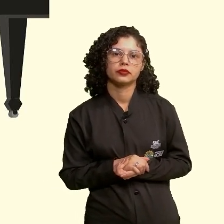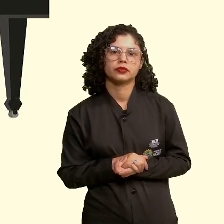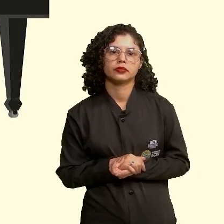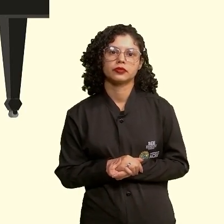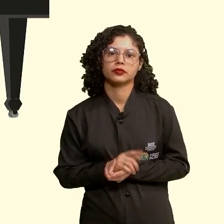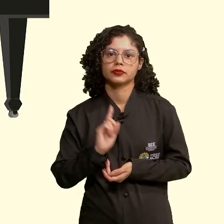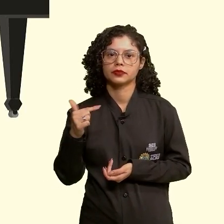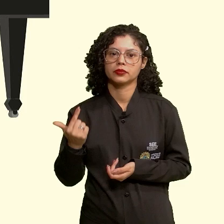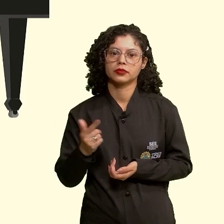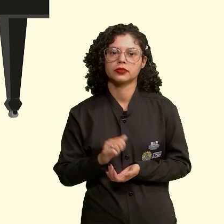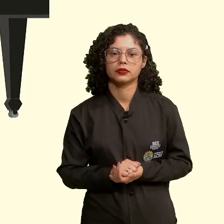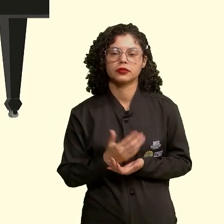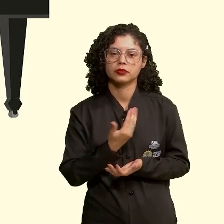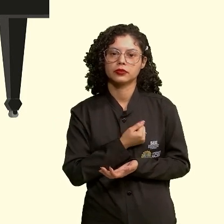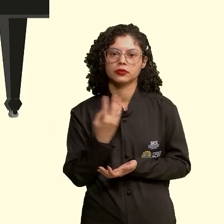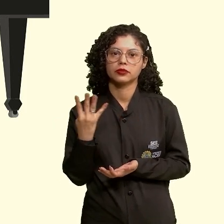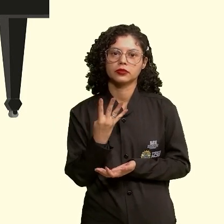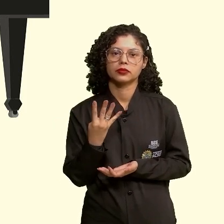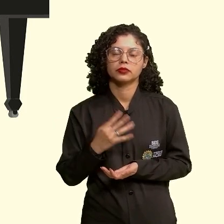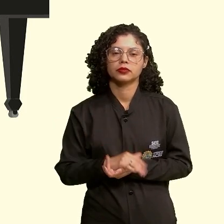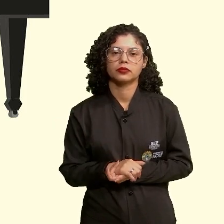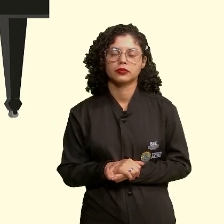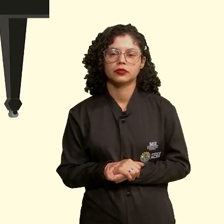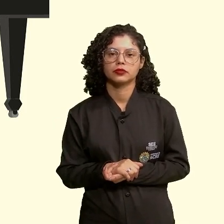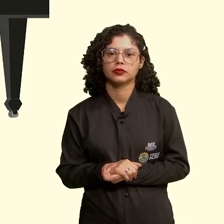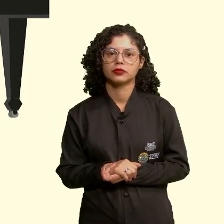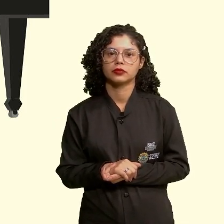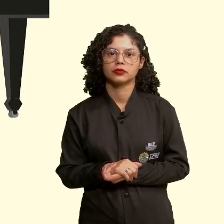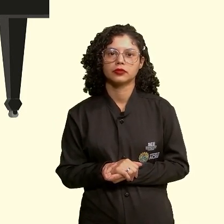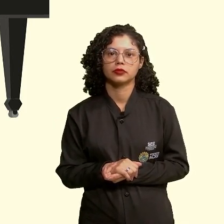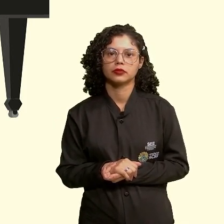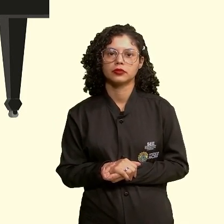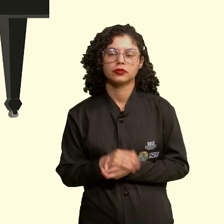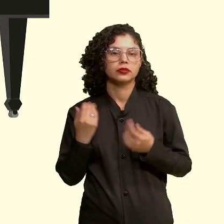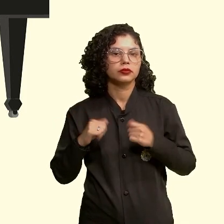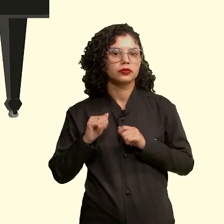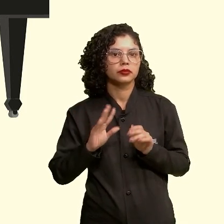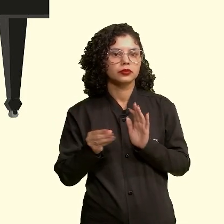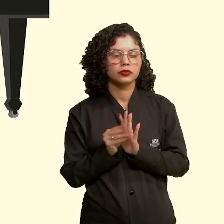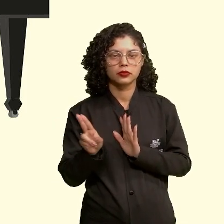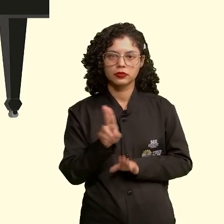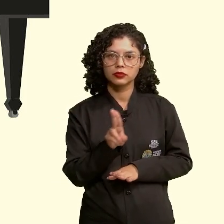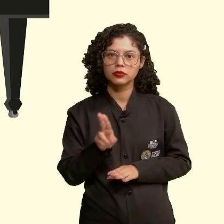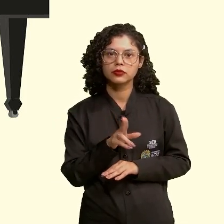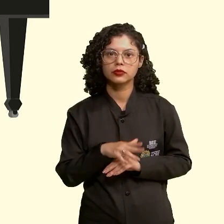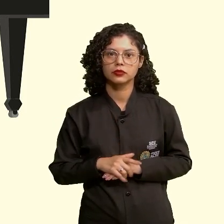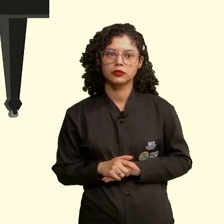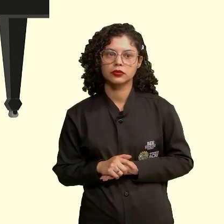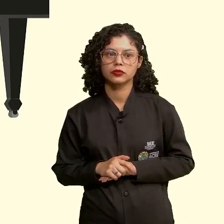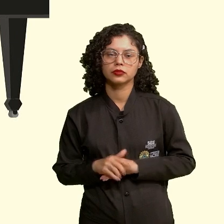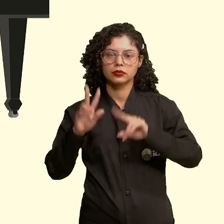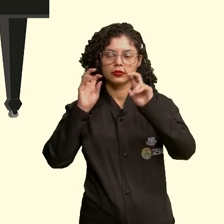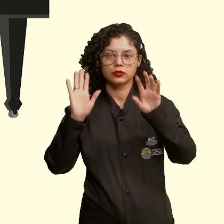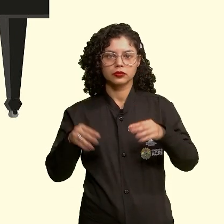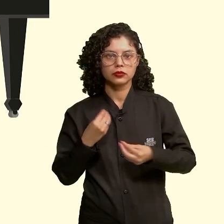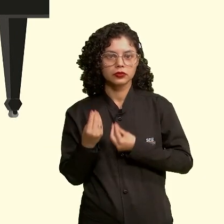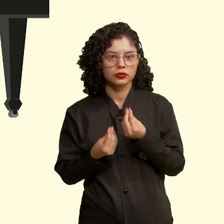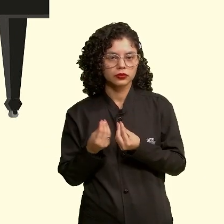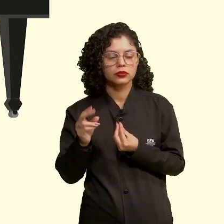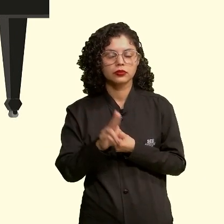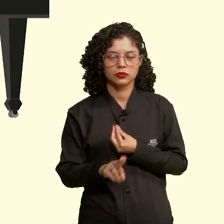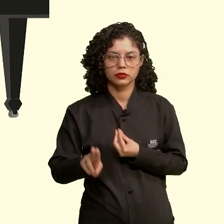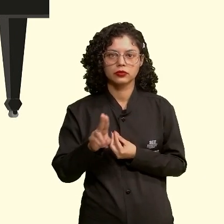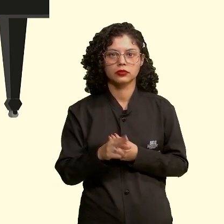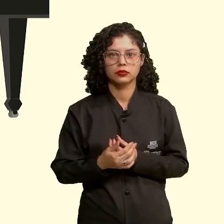para o próximo item, que é o de número 4, que você precisa colocar o nome do instrumento, o tipo e como ele